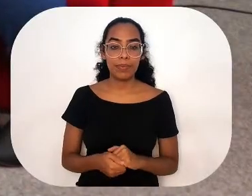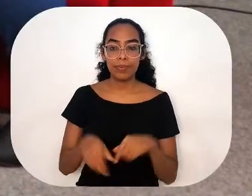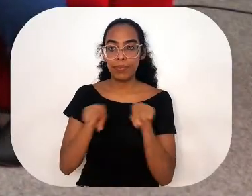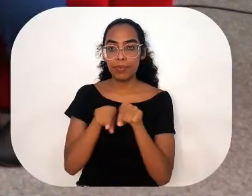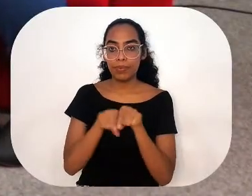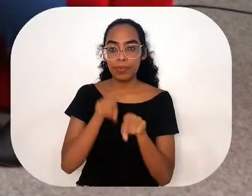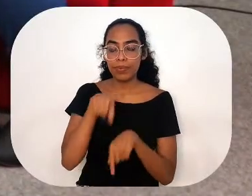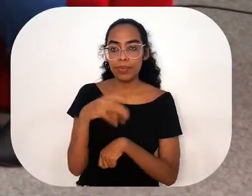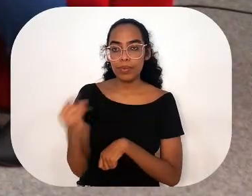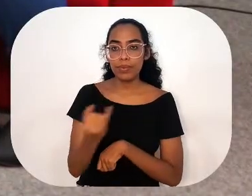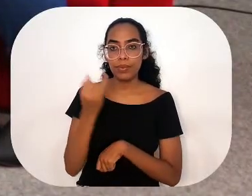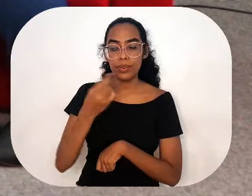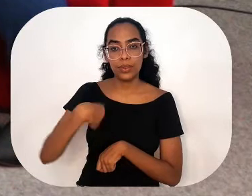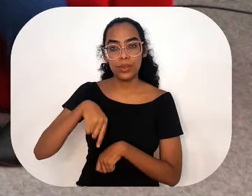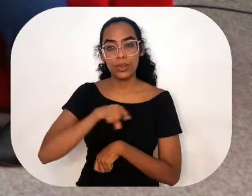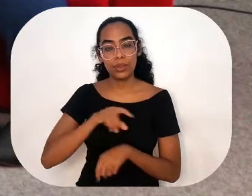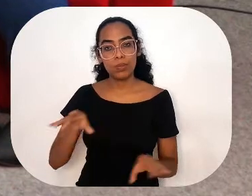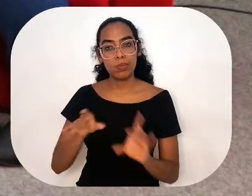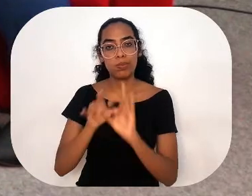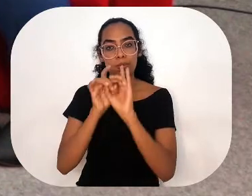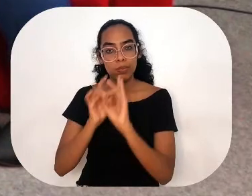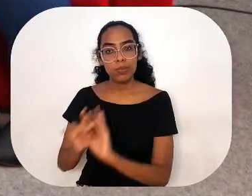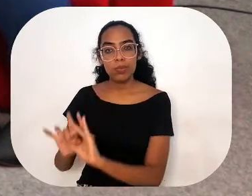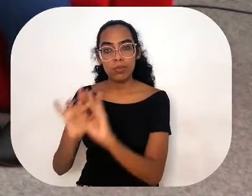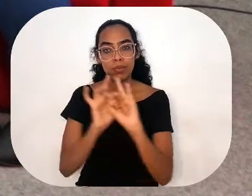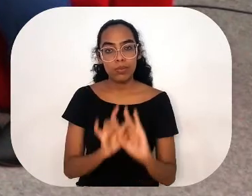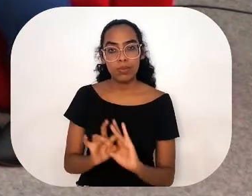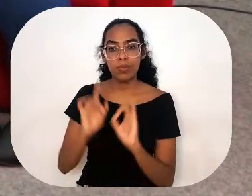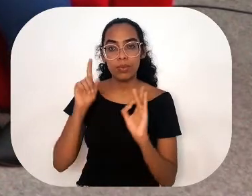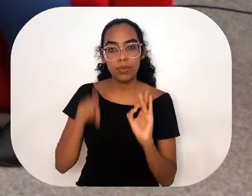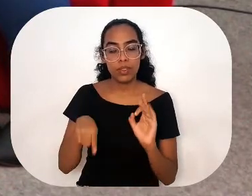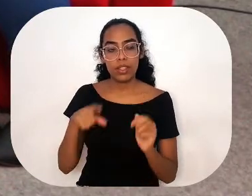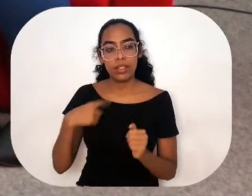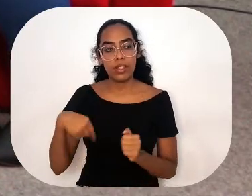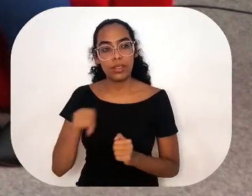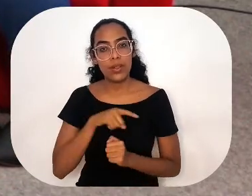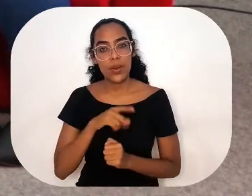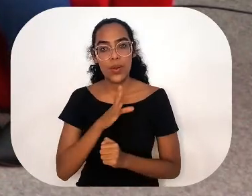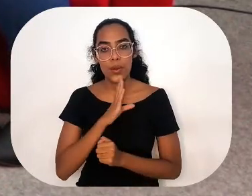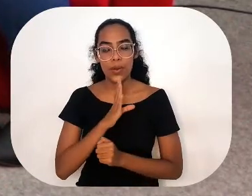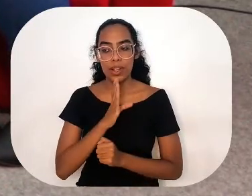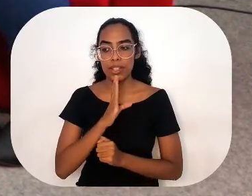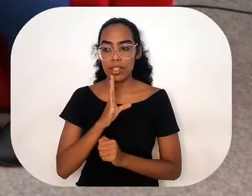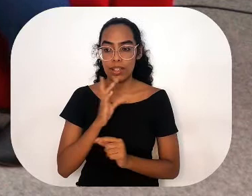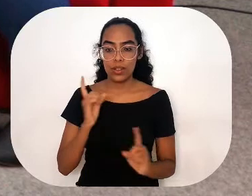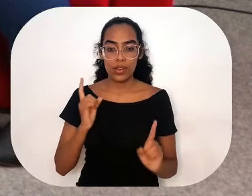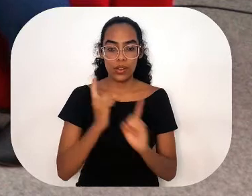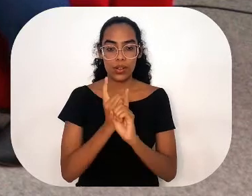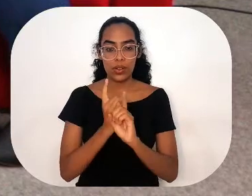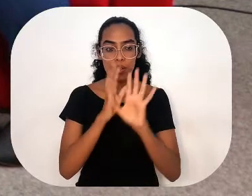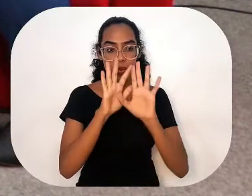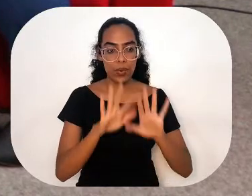importante dizer também que um dos laços assim que nos uniu net água é foi o quanto nós nos